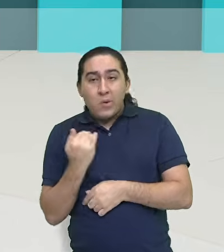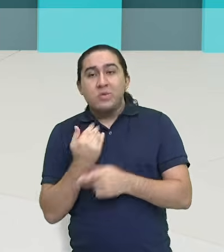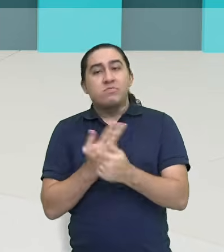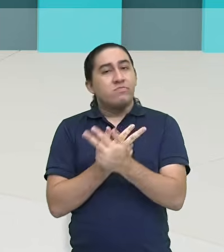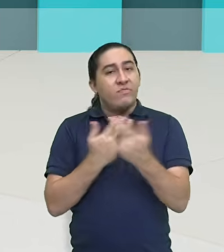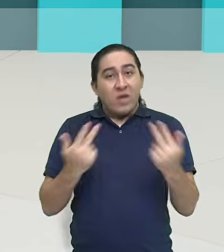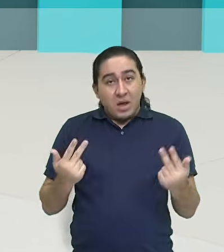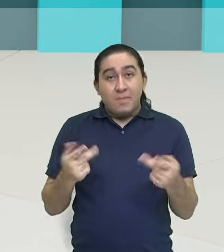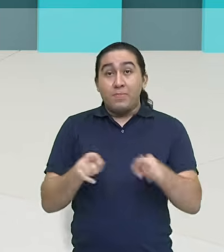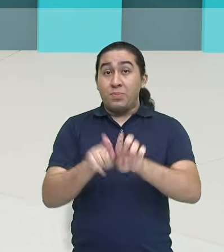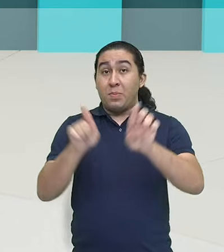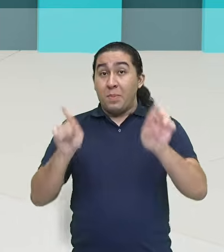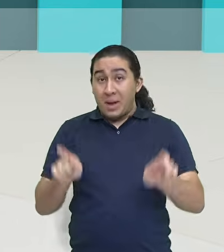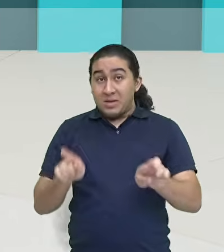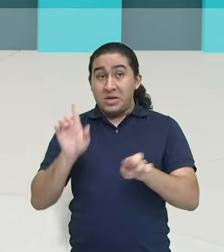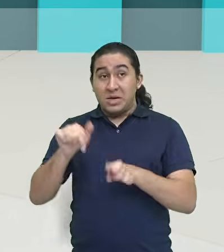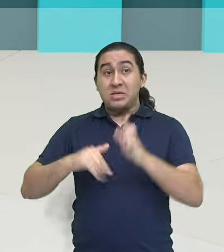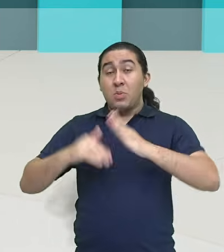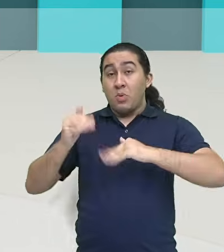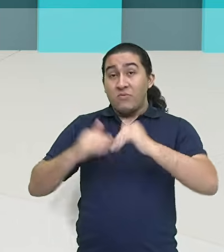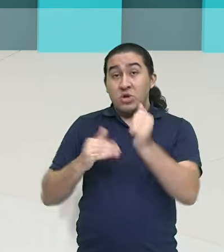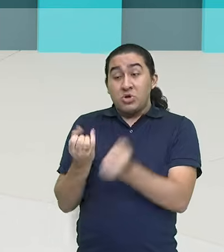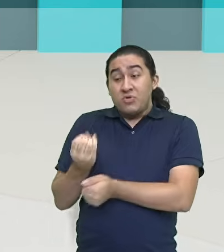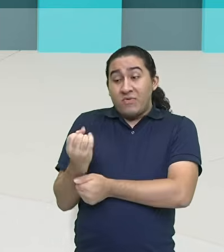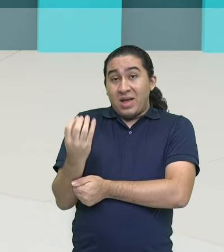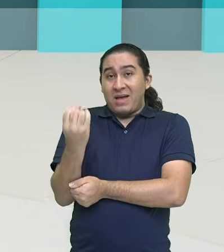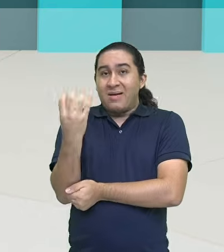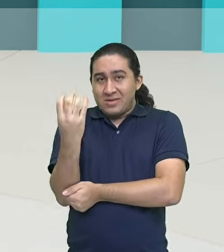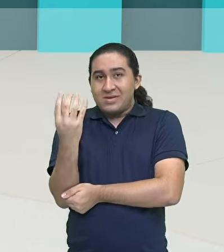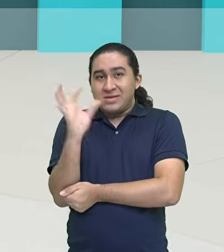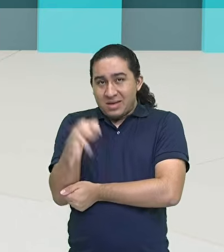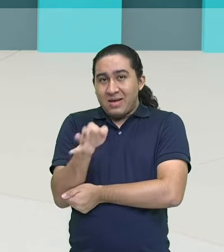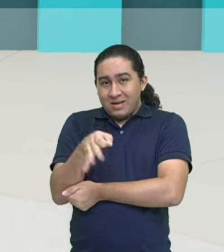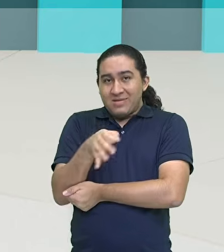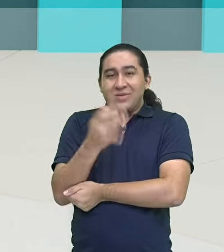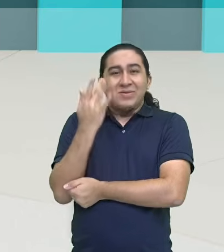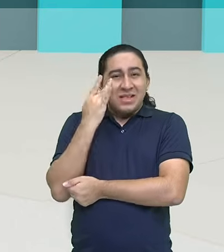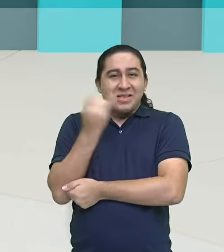diante. Mas os vlogueiros de viagem, adoro falar sobre viagem, vocês